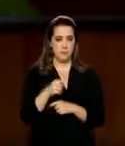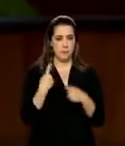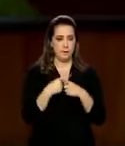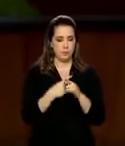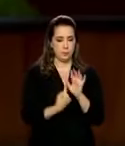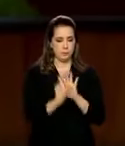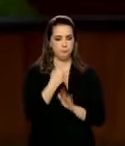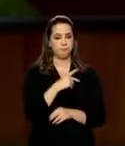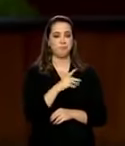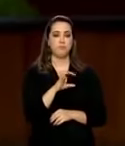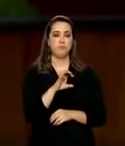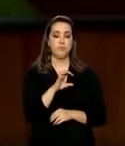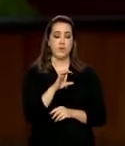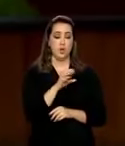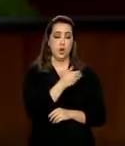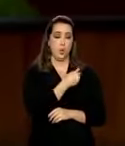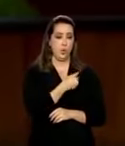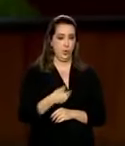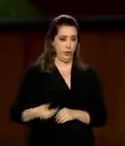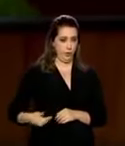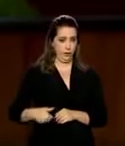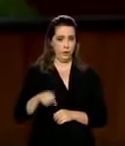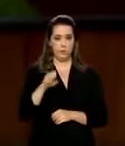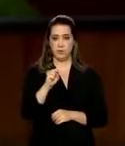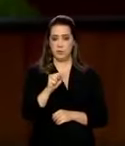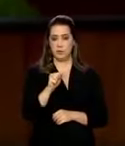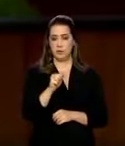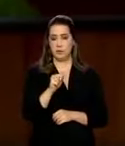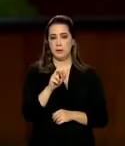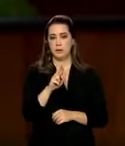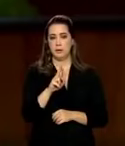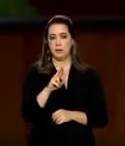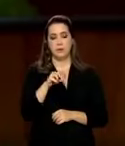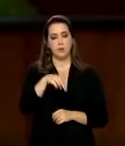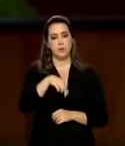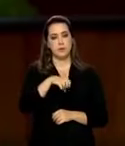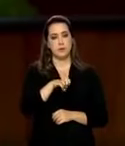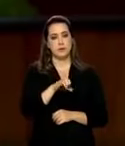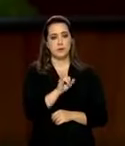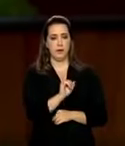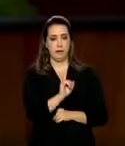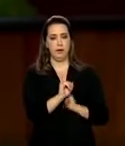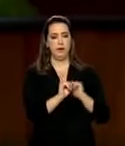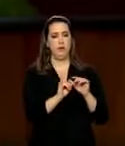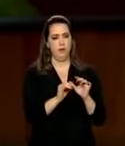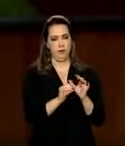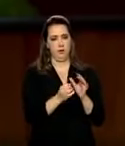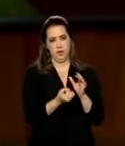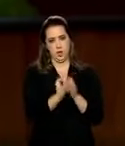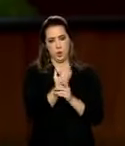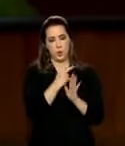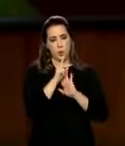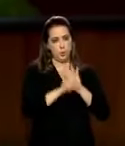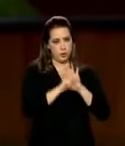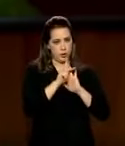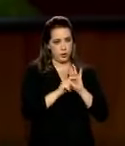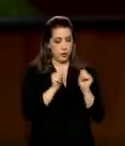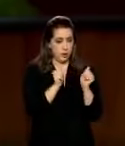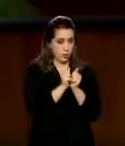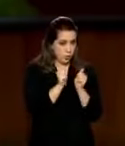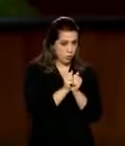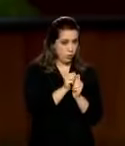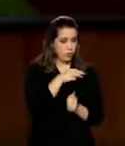Sarney, né, bem intencionado que foi, e lançou um projeto que nos orgulha a todos, juntamente com o então ministro Leôncio